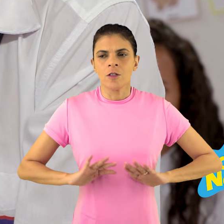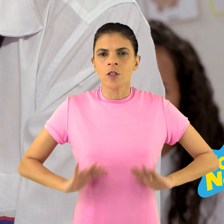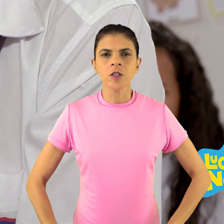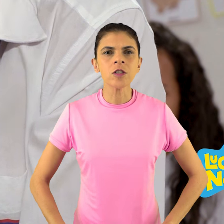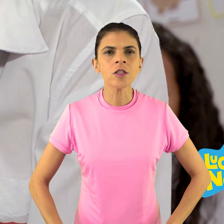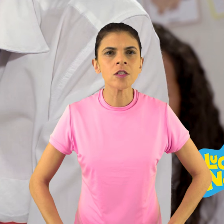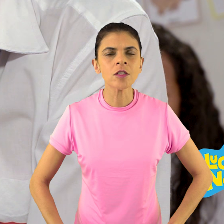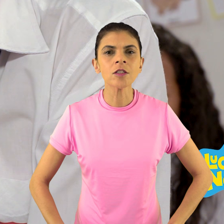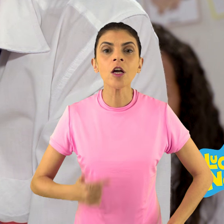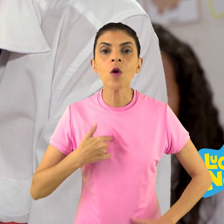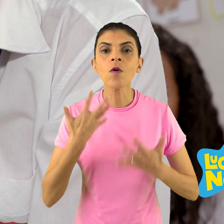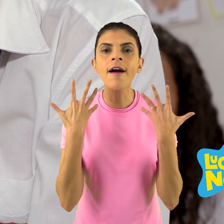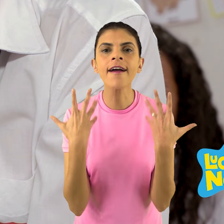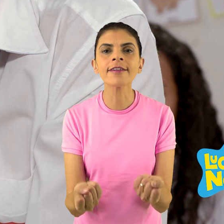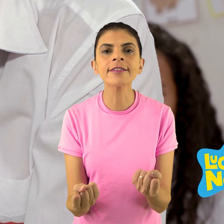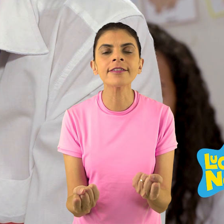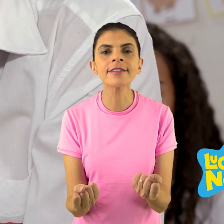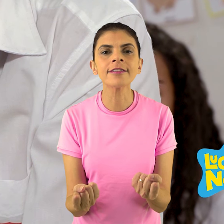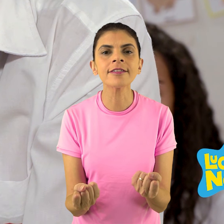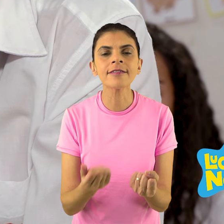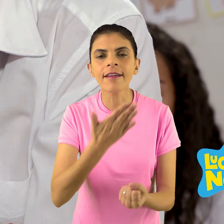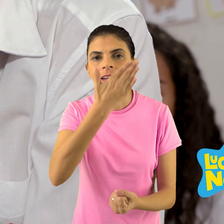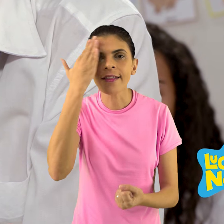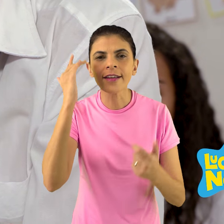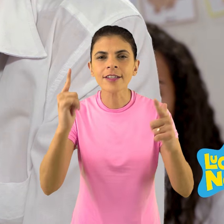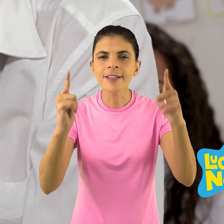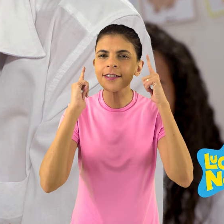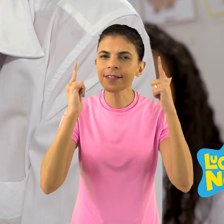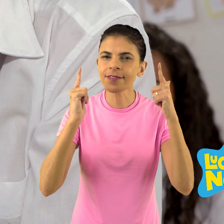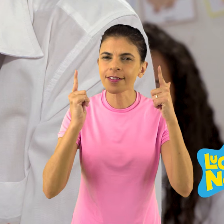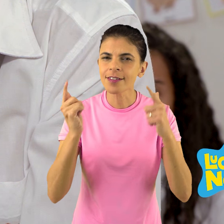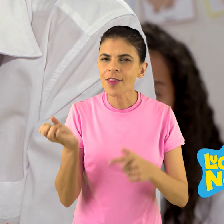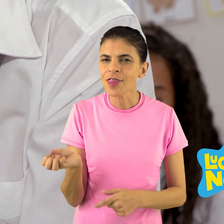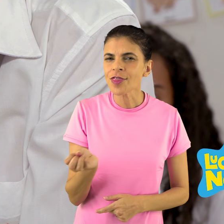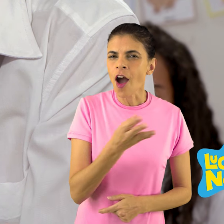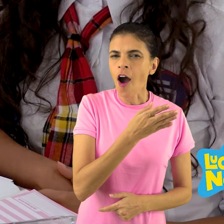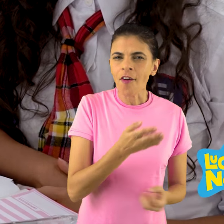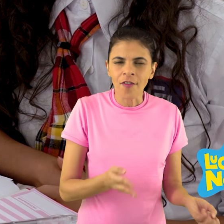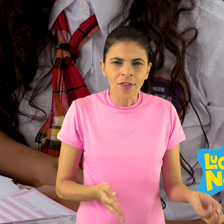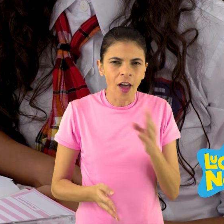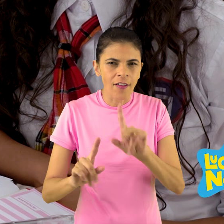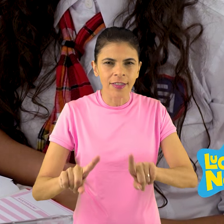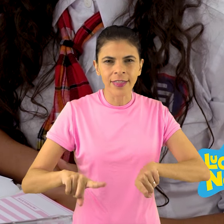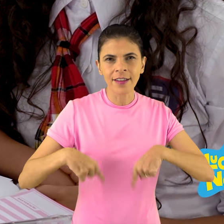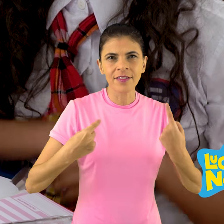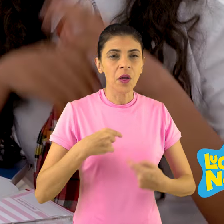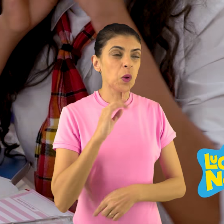Eu tô dentro. Vai ser divertido participar de novos desafios.